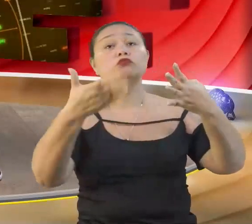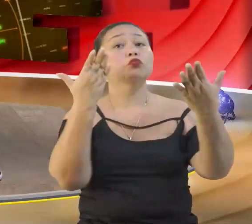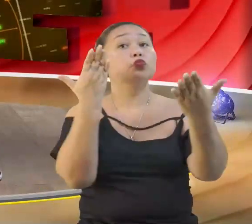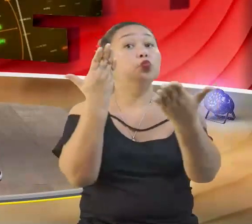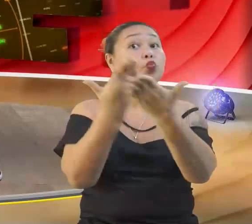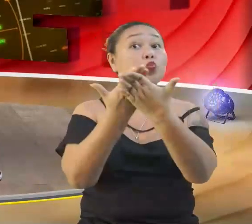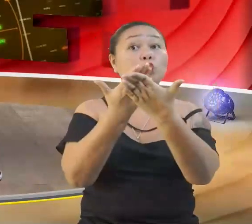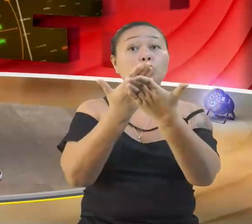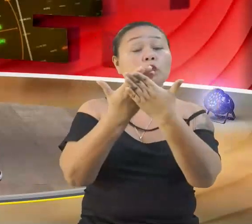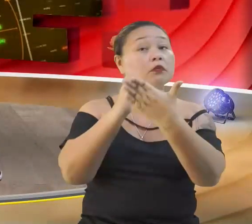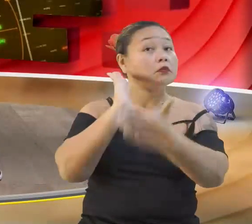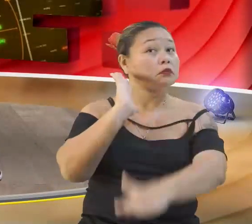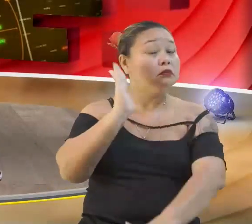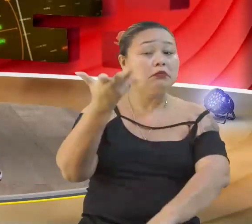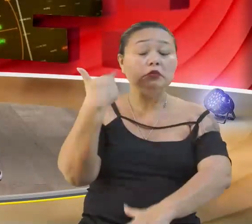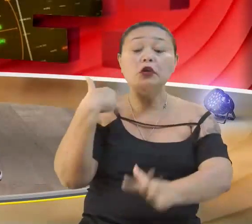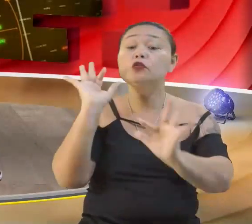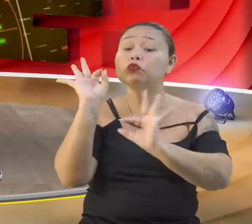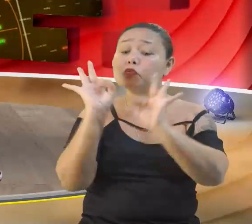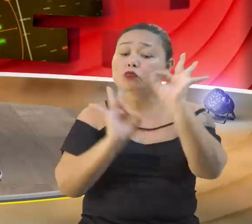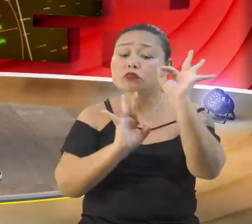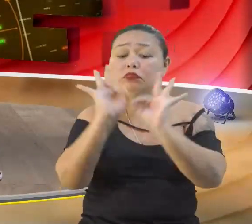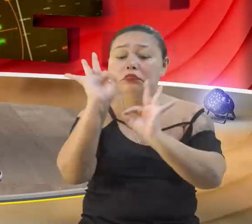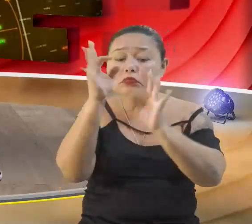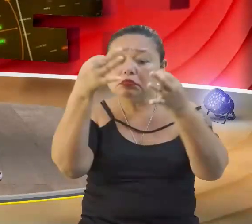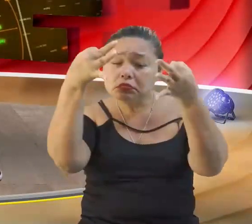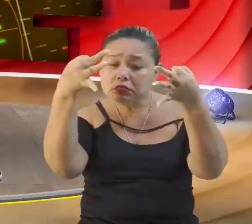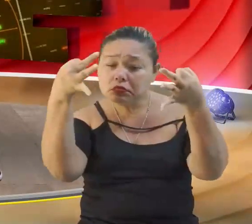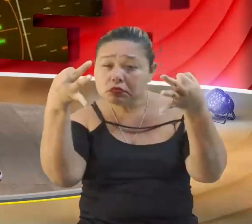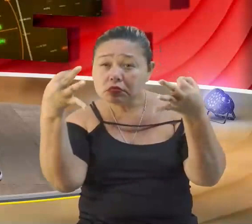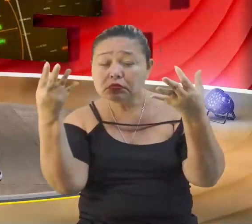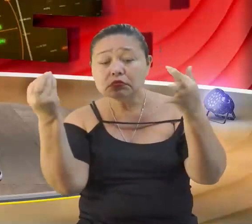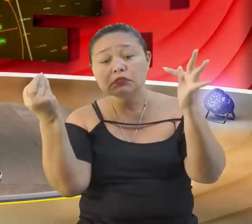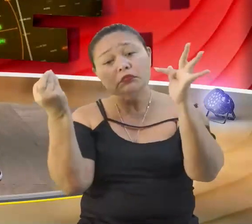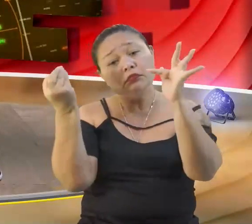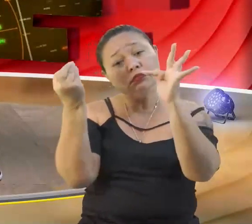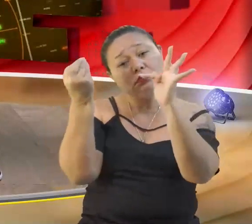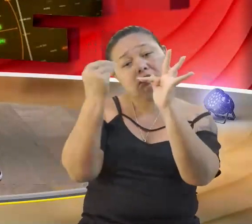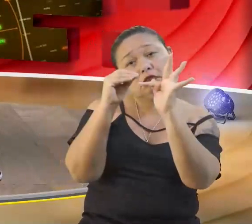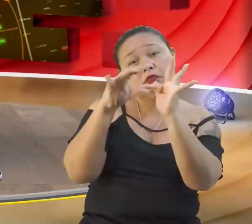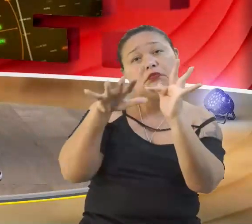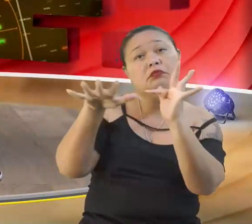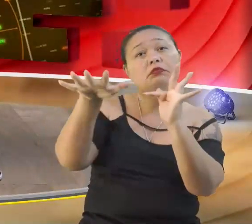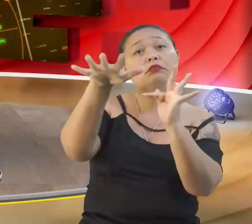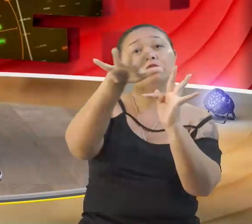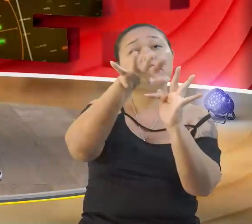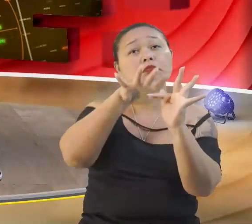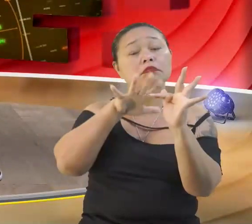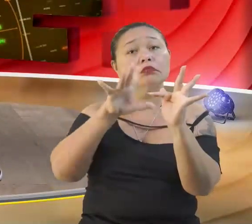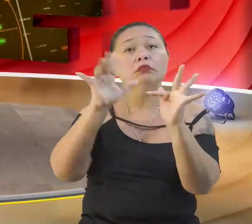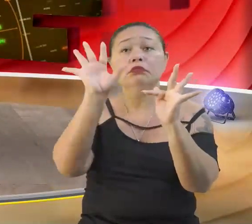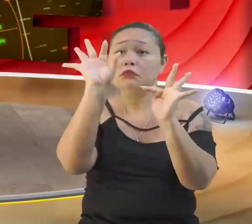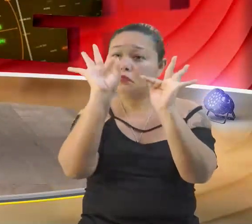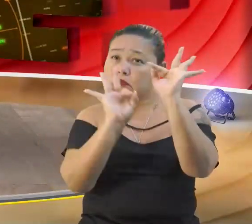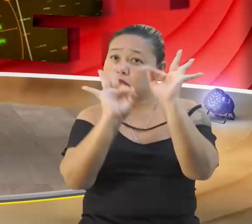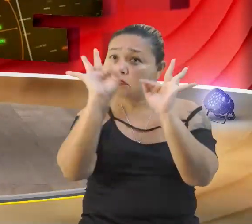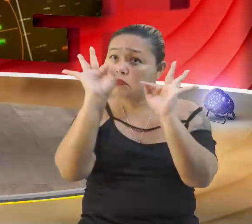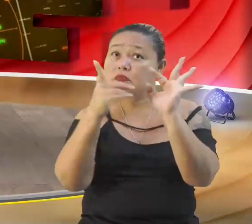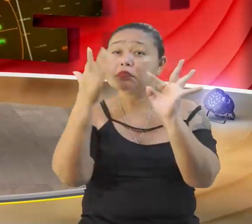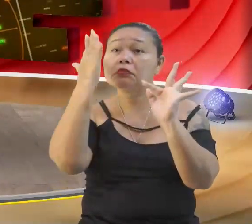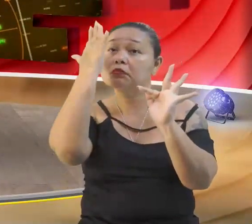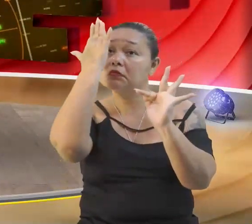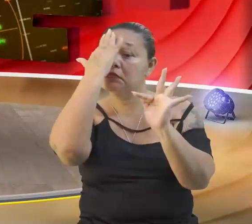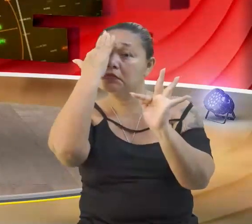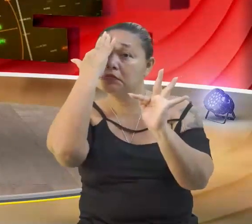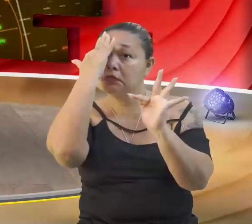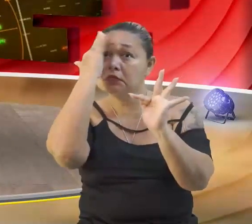todos. Nós só organizamos agora direitinho para ficar tudo dentro do conforme e tudo alinhado, sabendo que